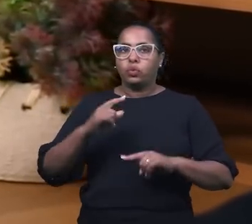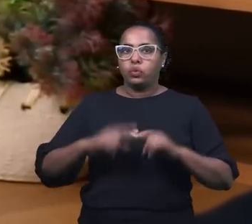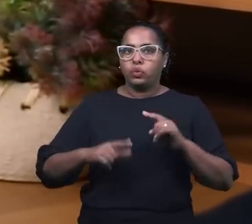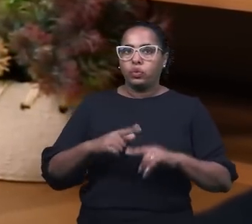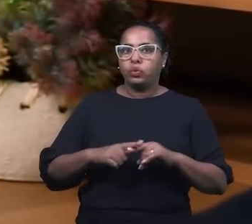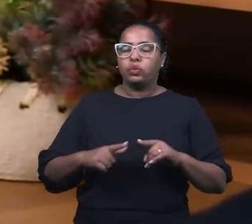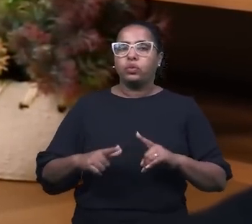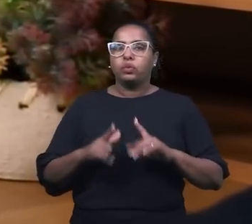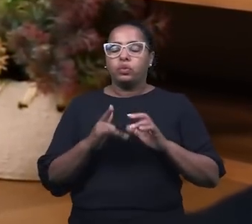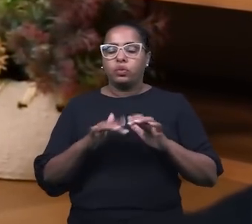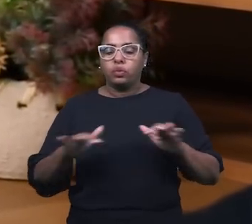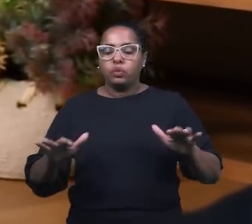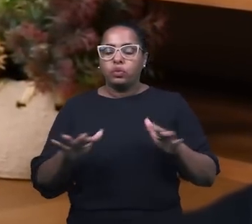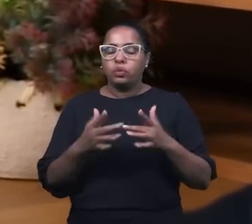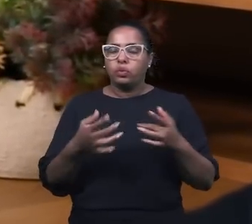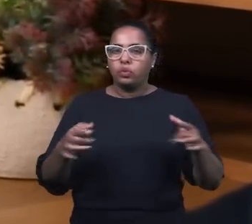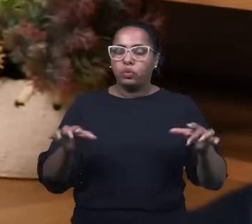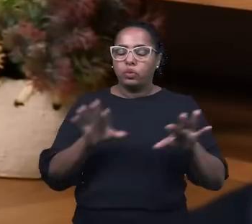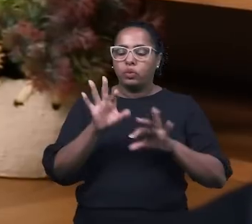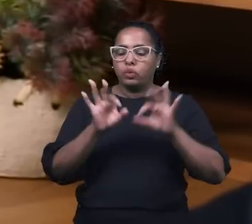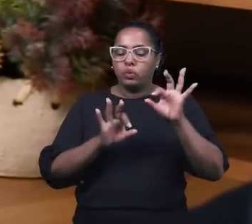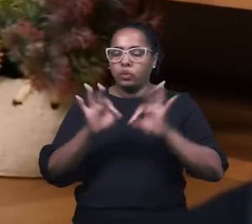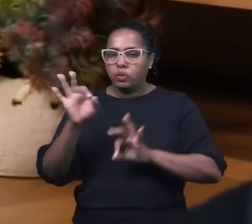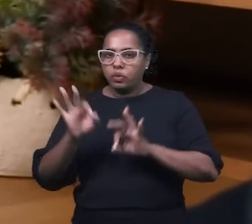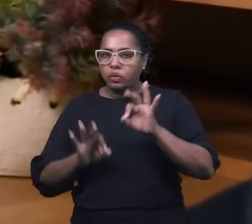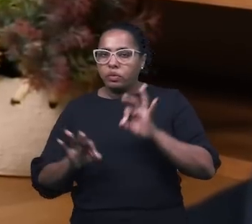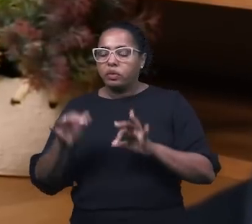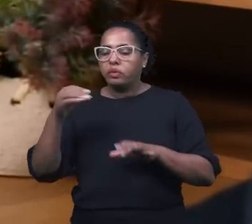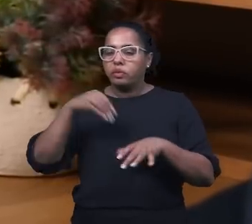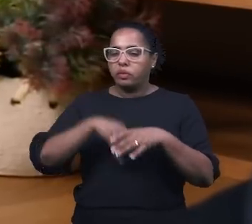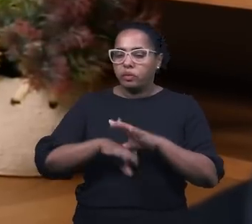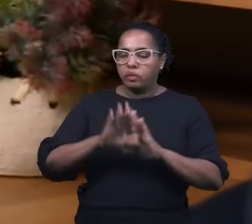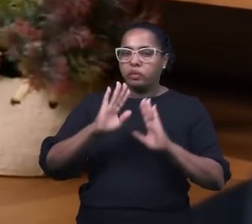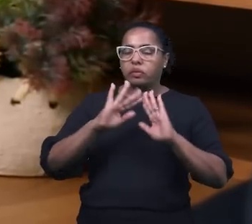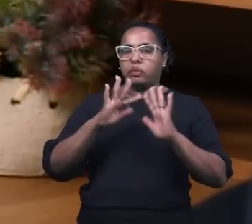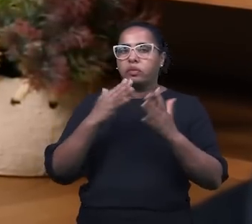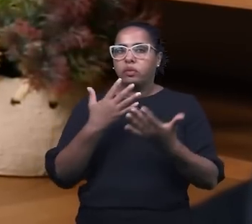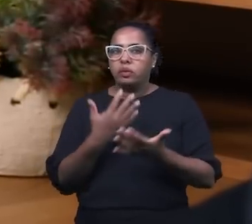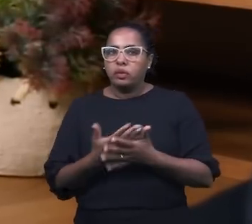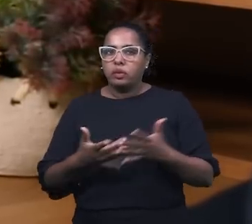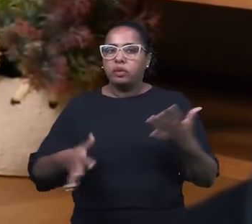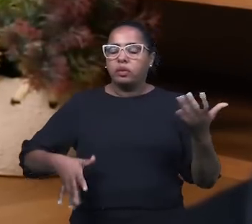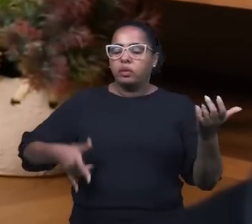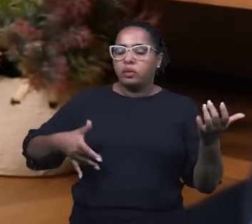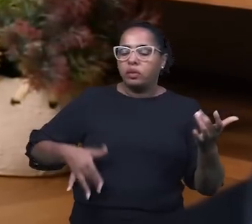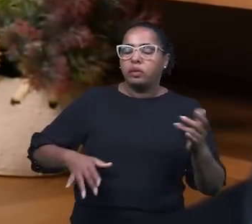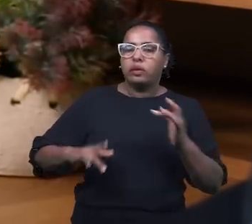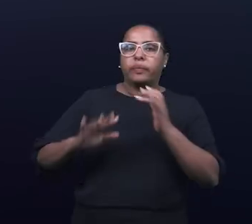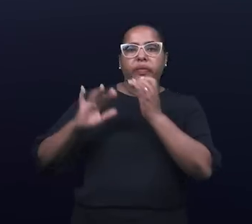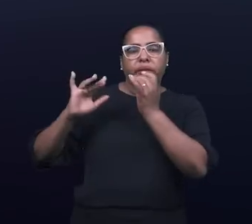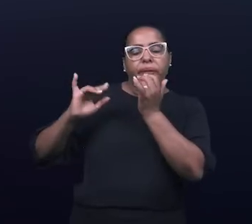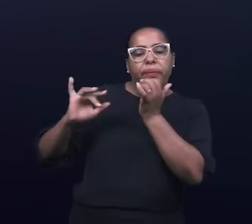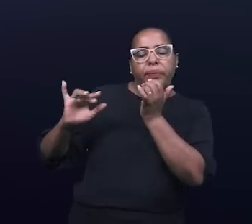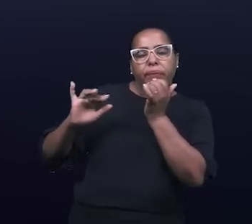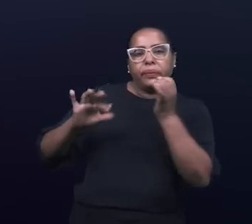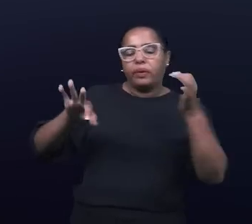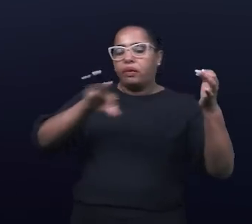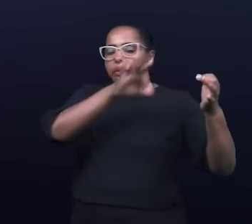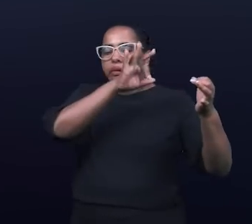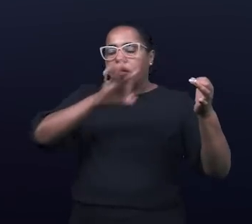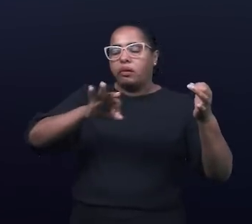tem os arranjos que nós temos na igreja, né? Arranjos para cordas, arranjos para sopros e arranjos